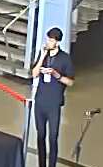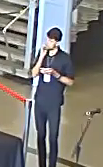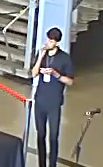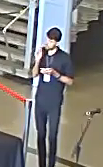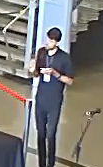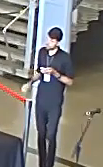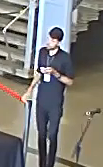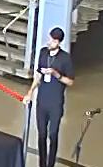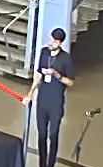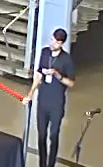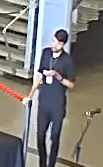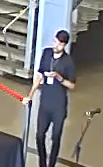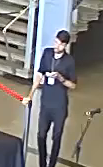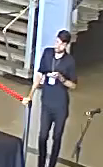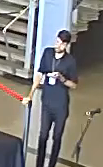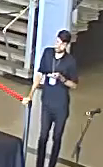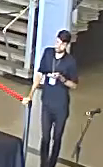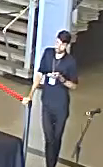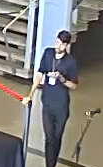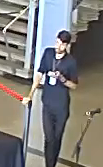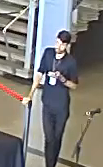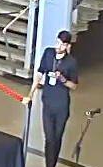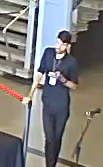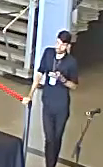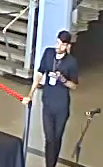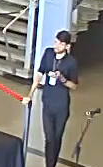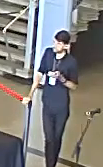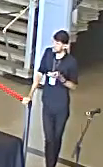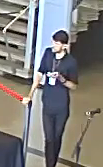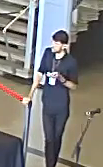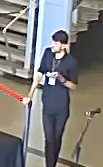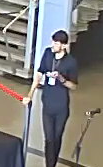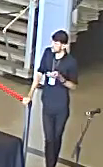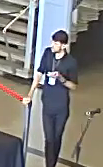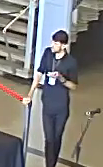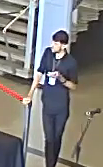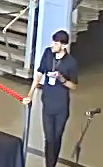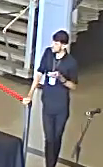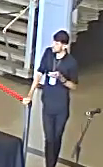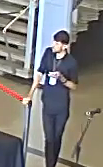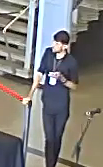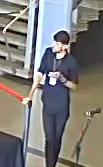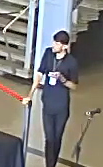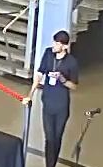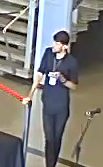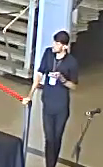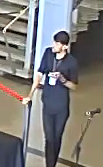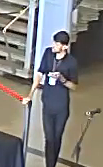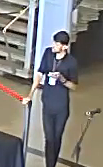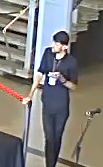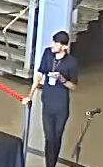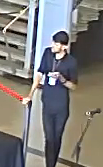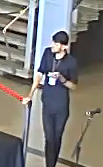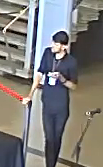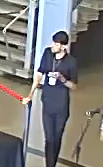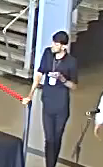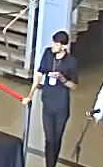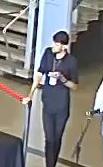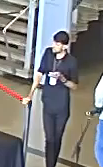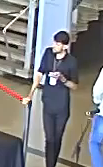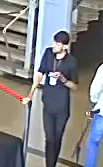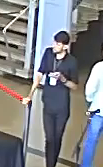Depende de prévia autorização eh do Dr dos projetos e aí todos esses projetos